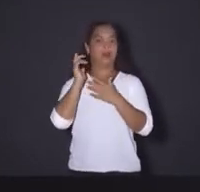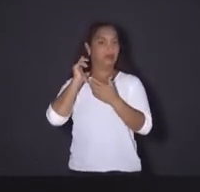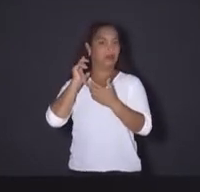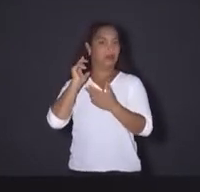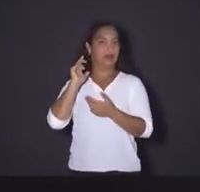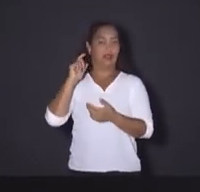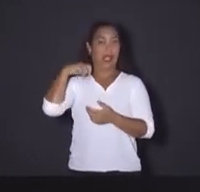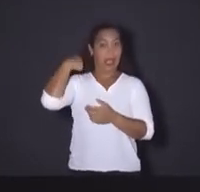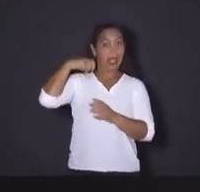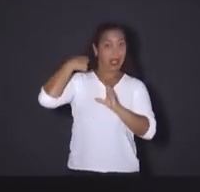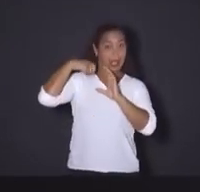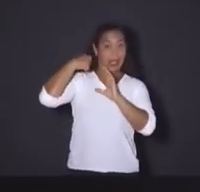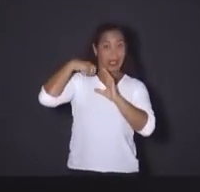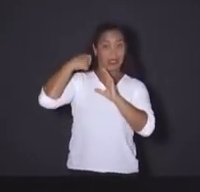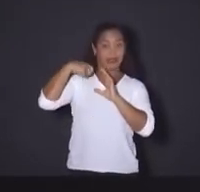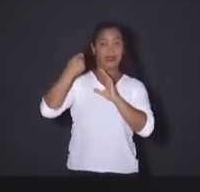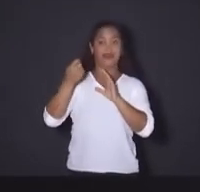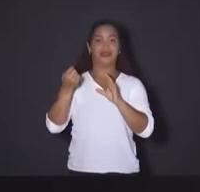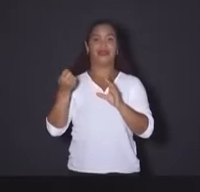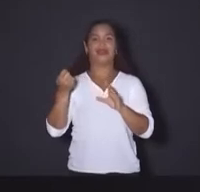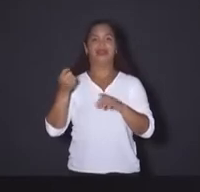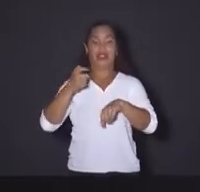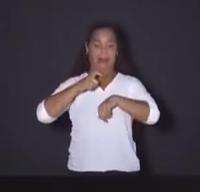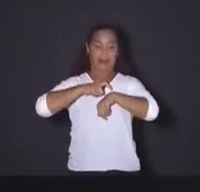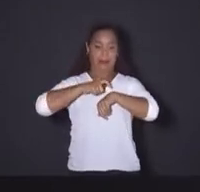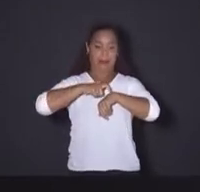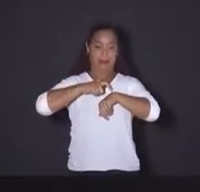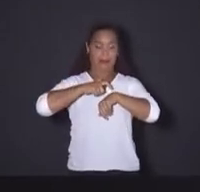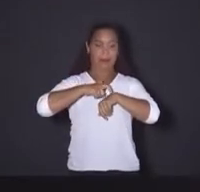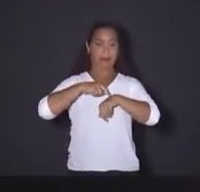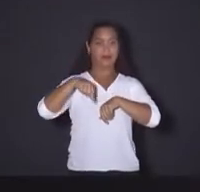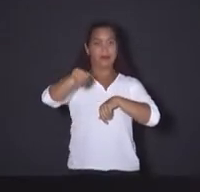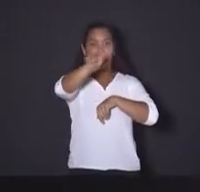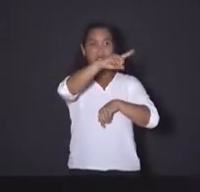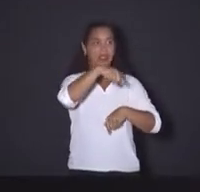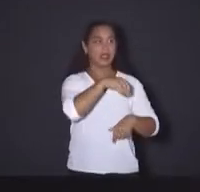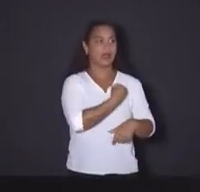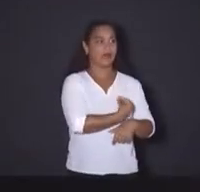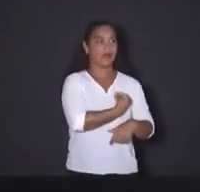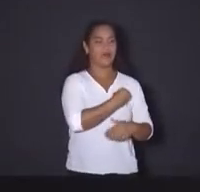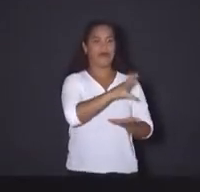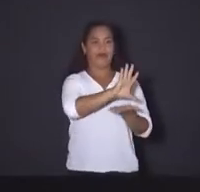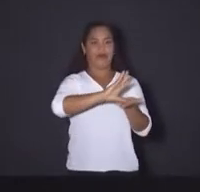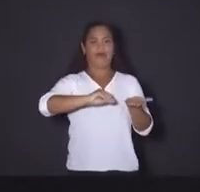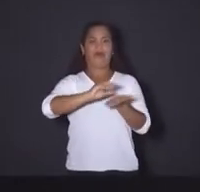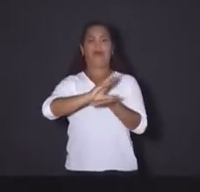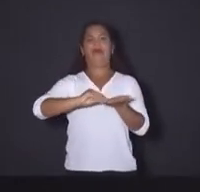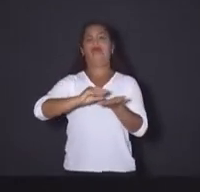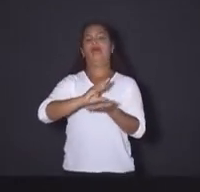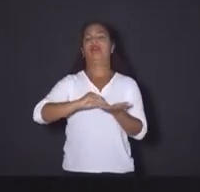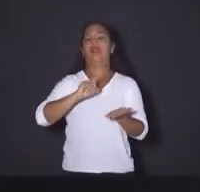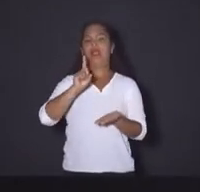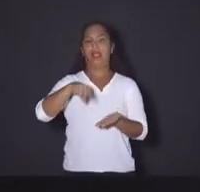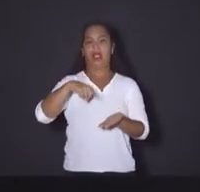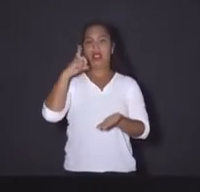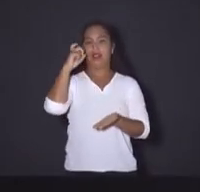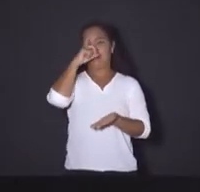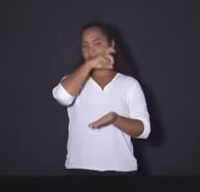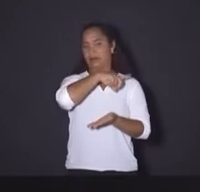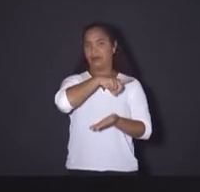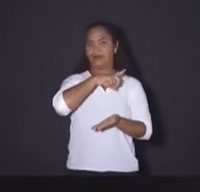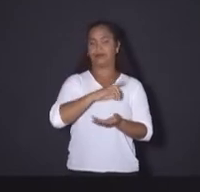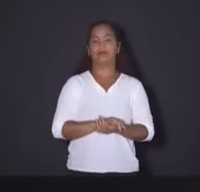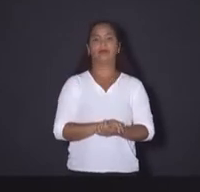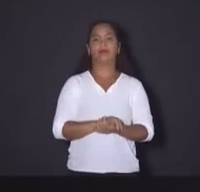sem pejoratividade, mas ela é muito mais mimética, ela tende a imitar muito mais a realidade, ela se dá por si só num grande desafio.